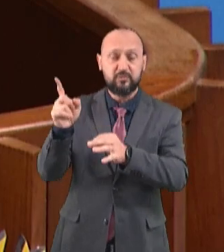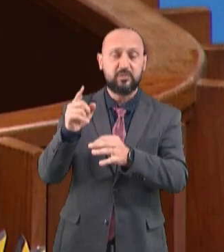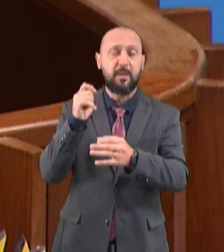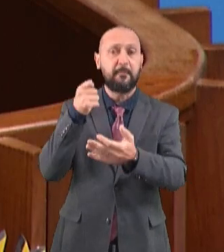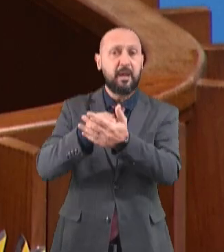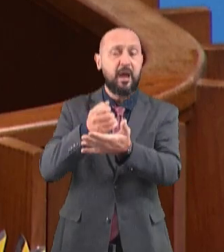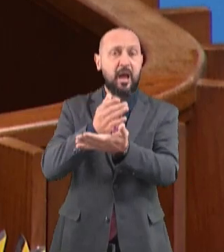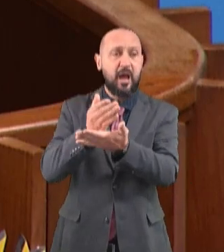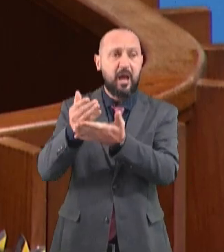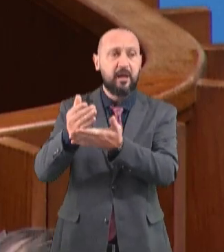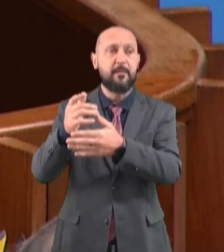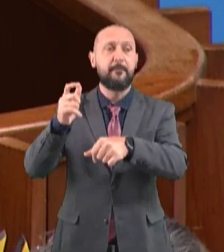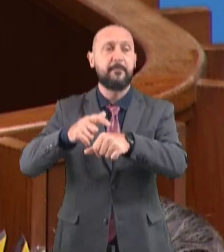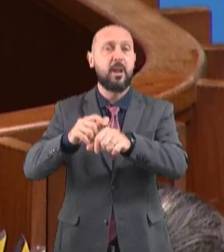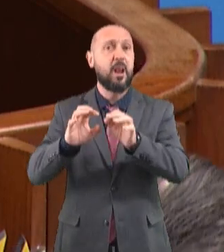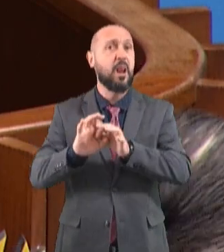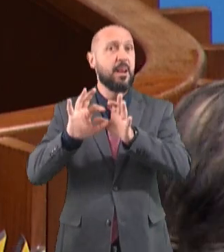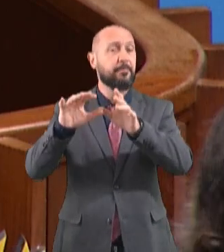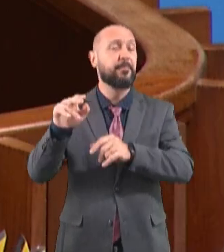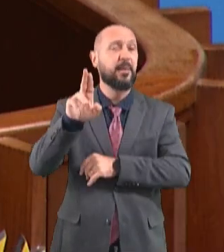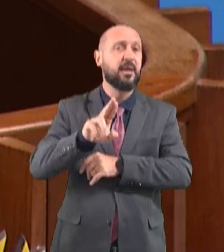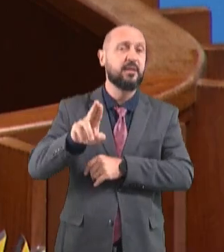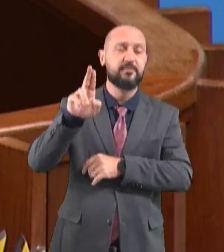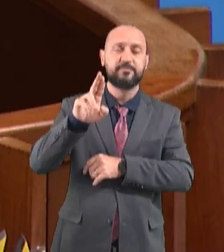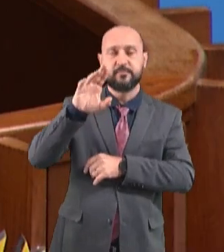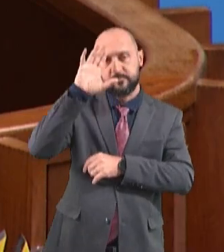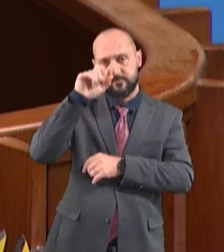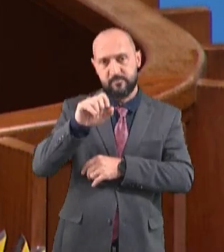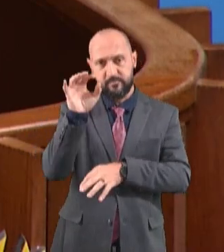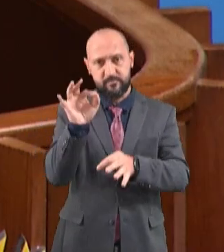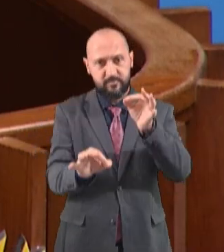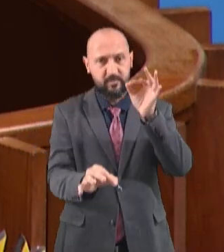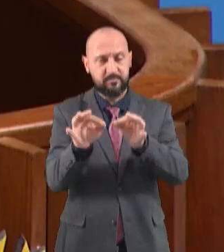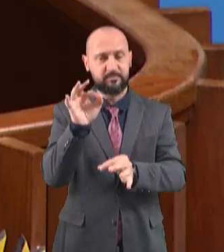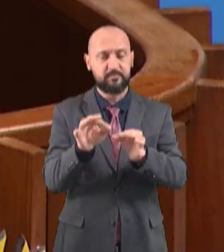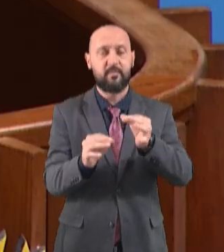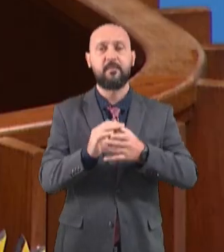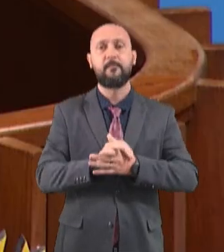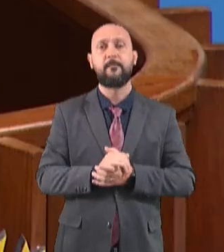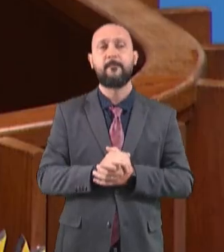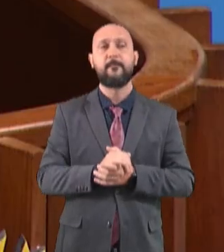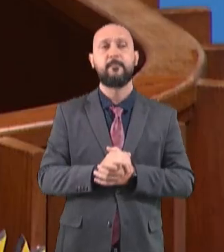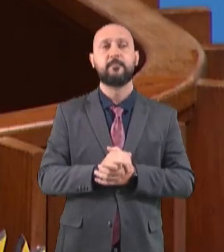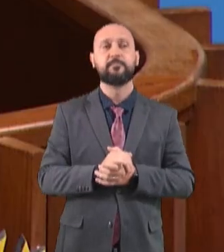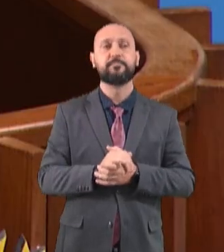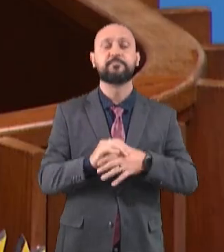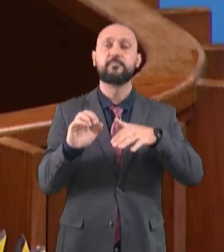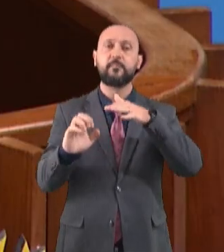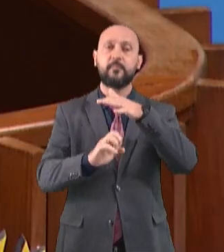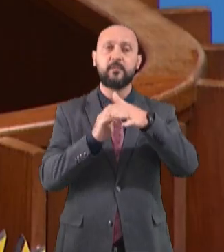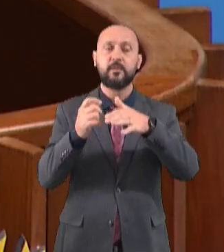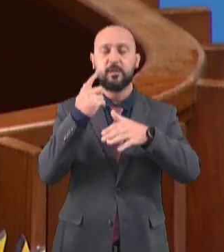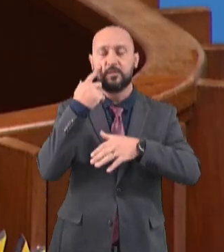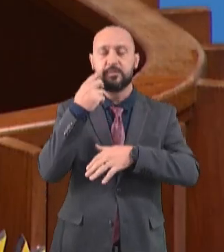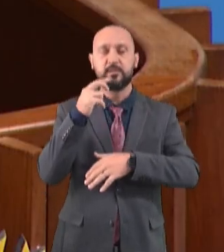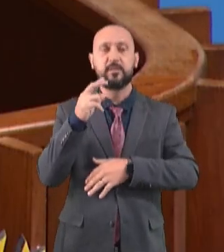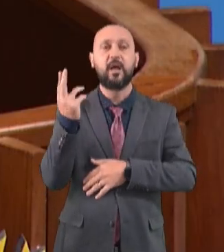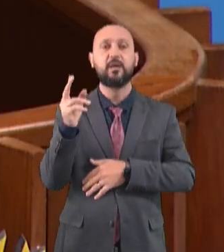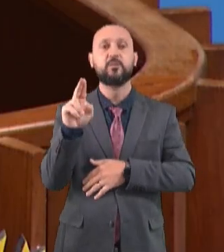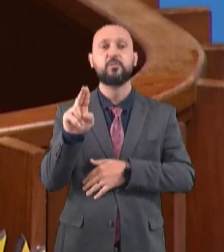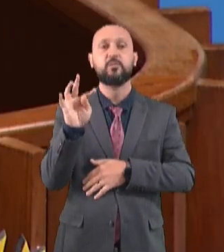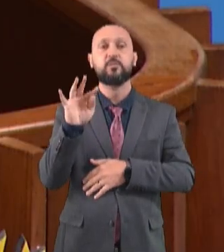judicial, que é um ato conseguido através de uma decisão judicial, É uma empresa que está na UTI, ela